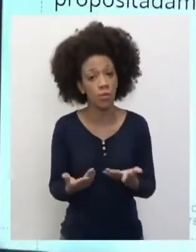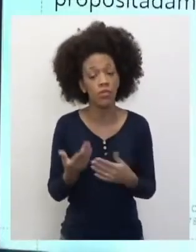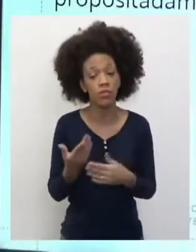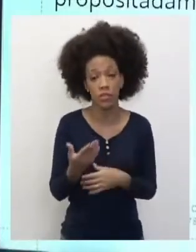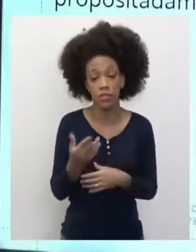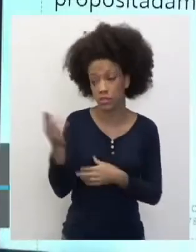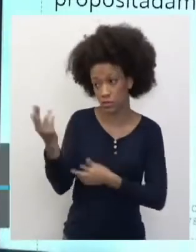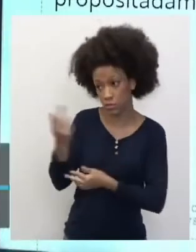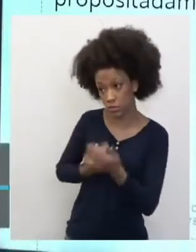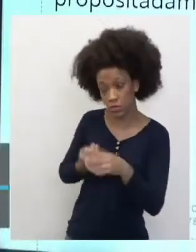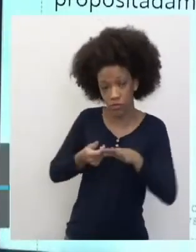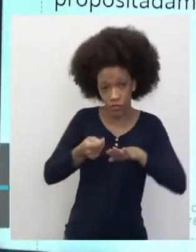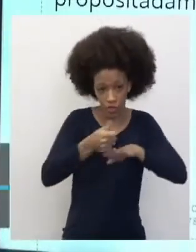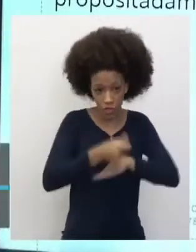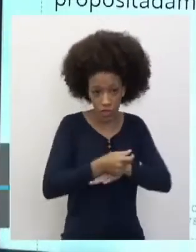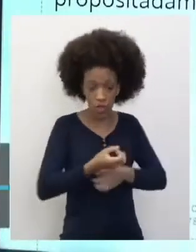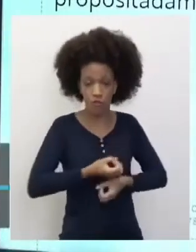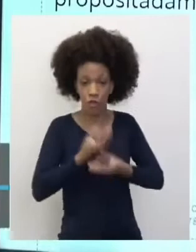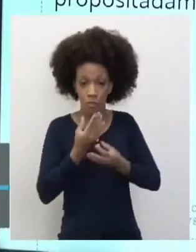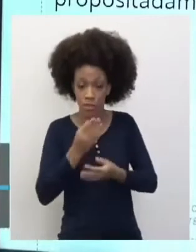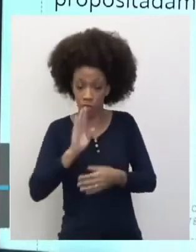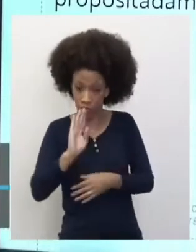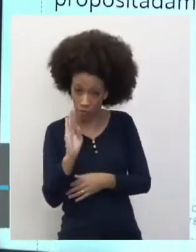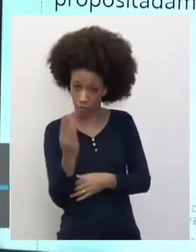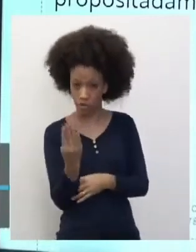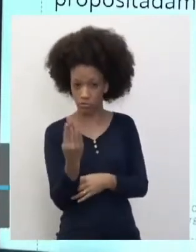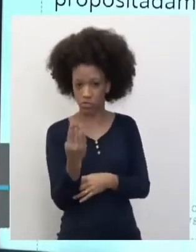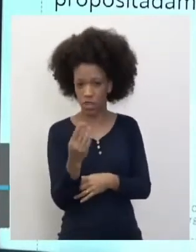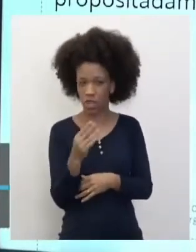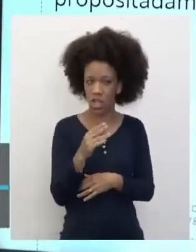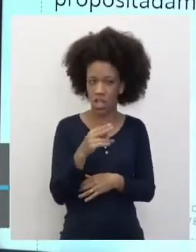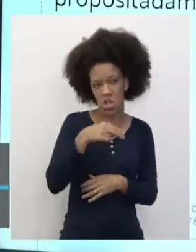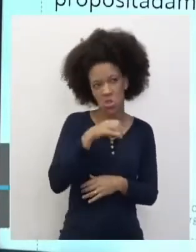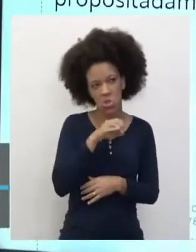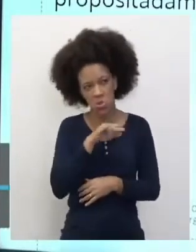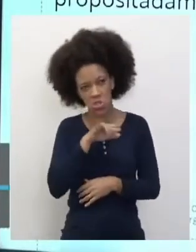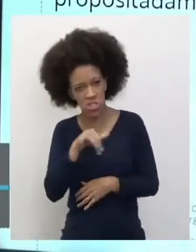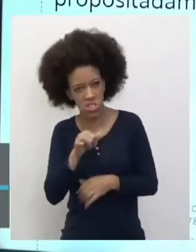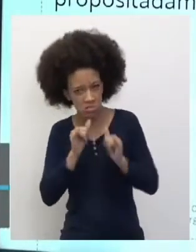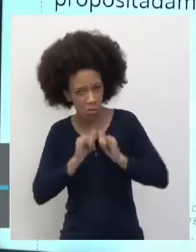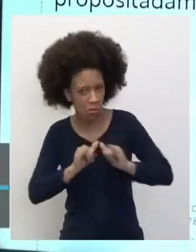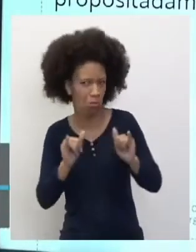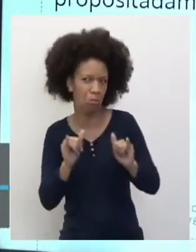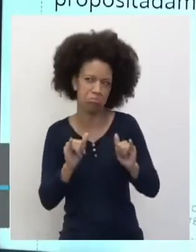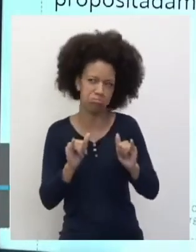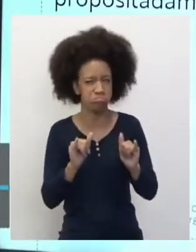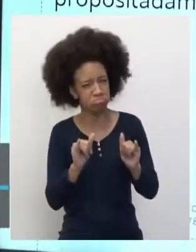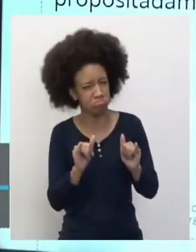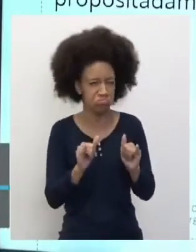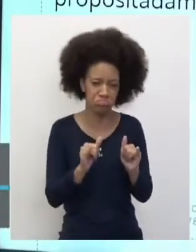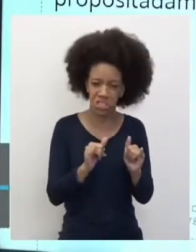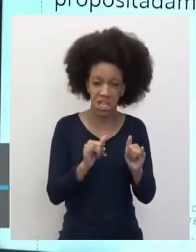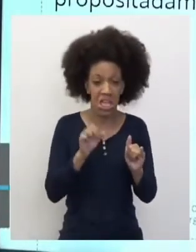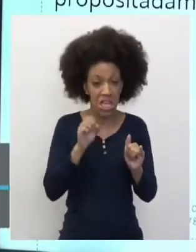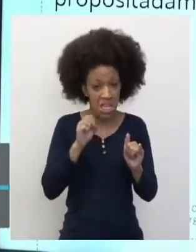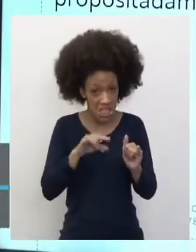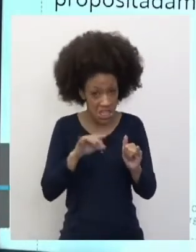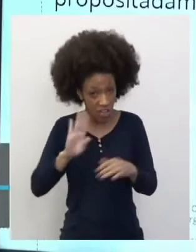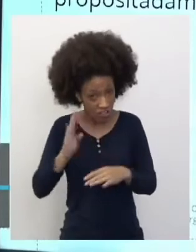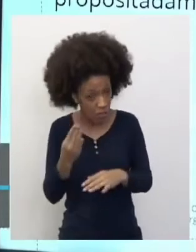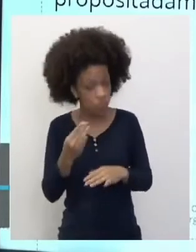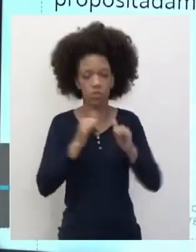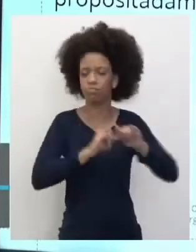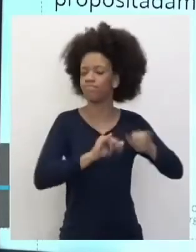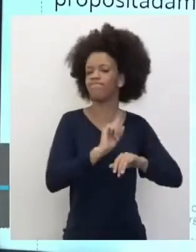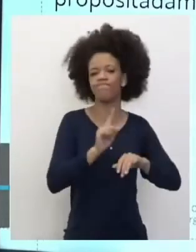fake news é uma notícia falsa. Notícia entre aspas, né? Porque como está aí, se é falsa, não é uma